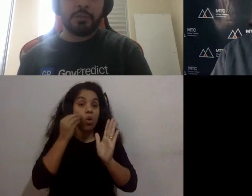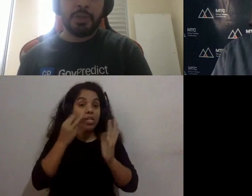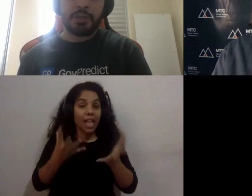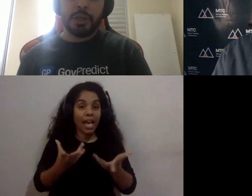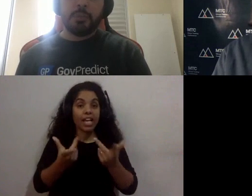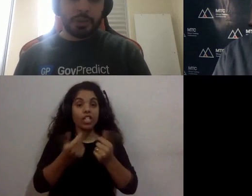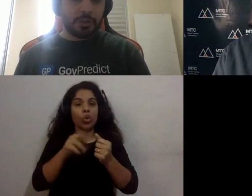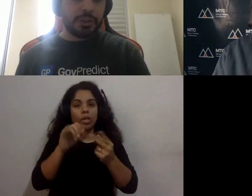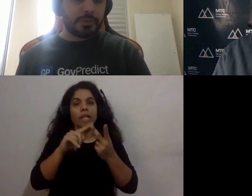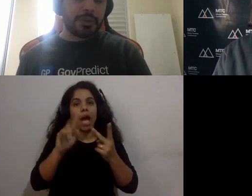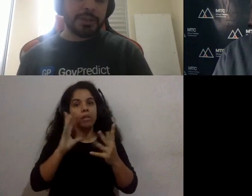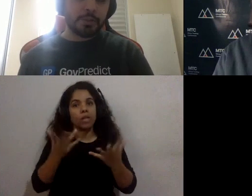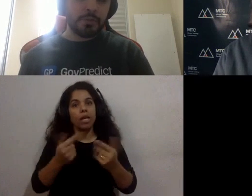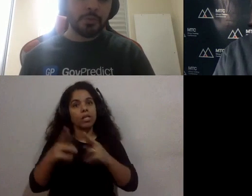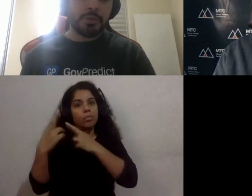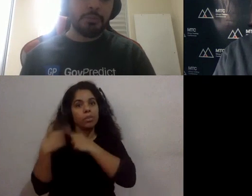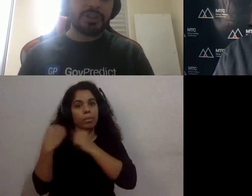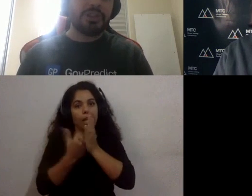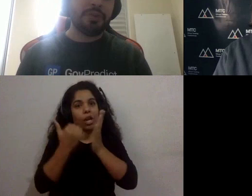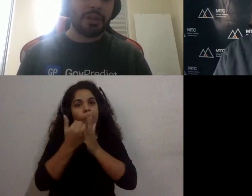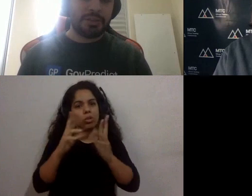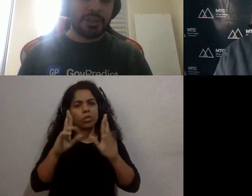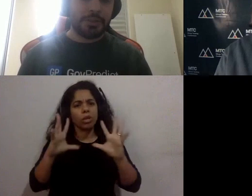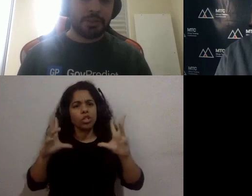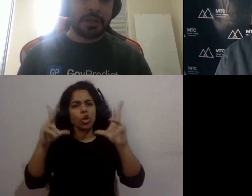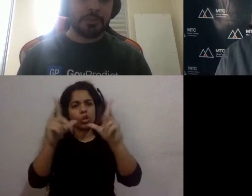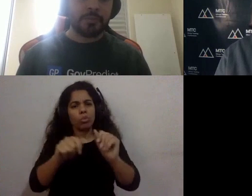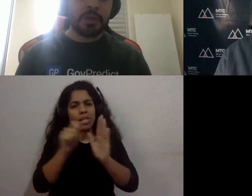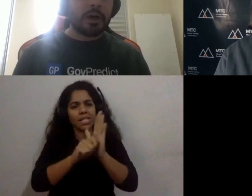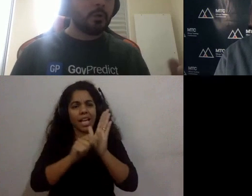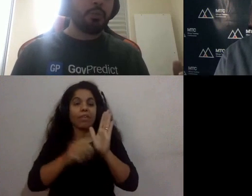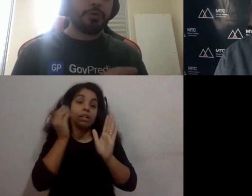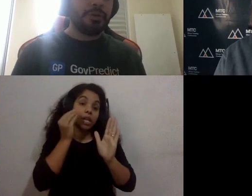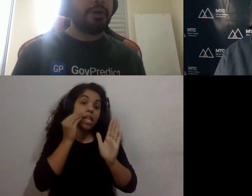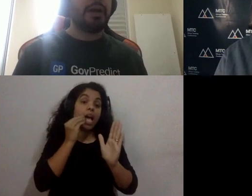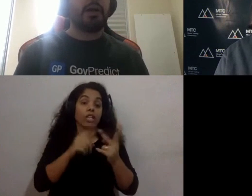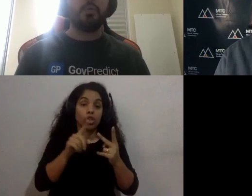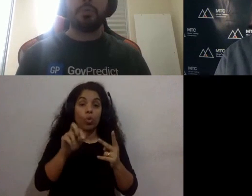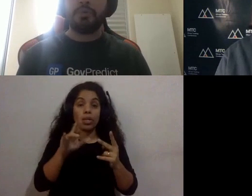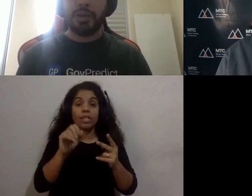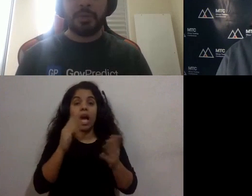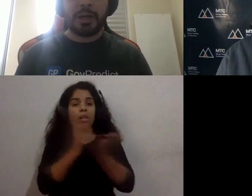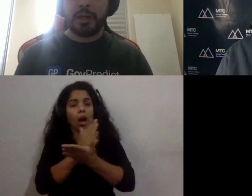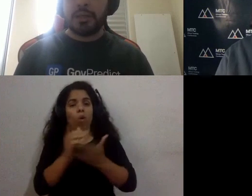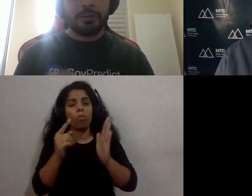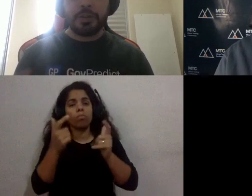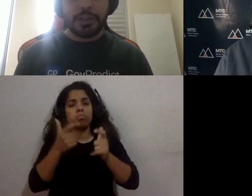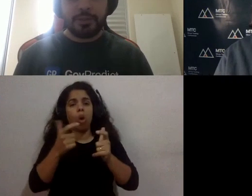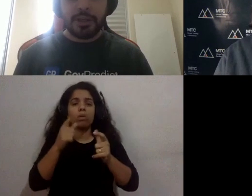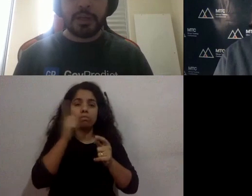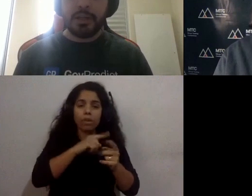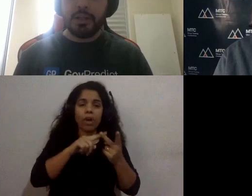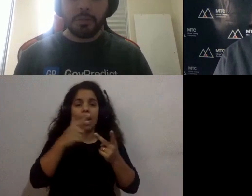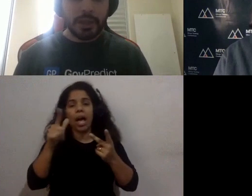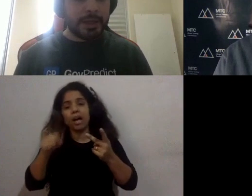qualidade aumente. Poxa, então é a responsabilidade de todo mundo do time escrever esses testes unitários. Algum ponto vai falhar, algum ponto vai quebrar, talvez um teste